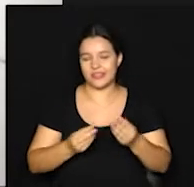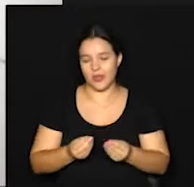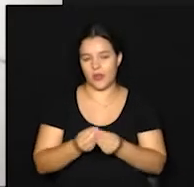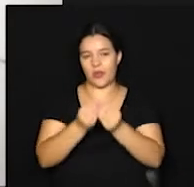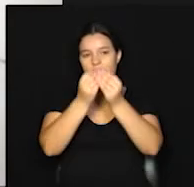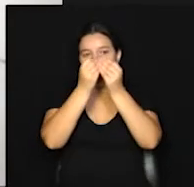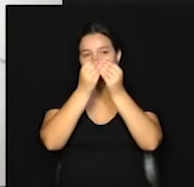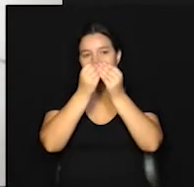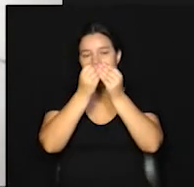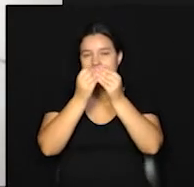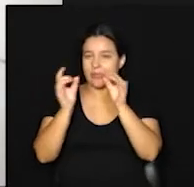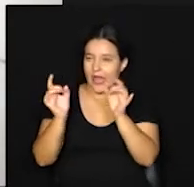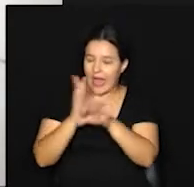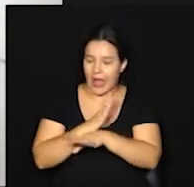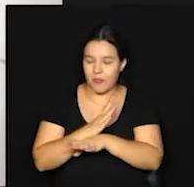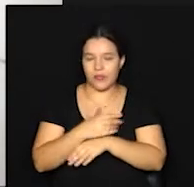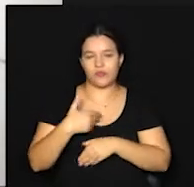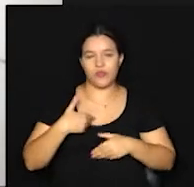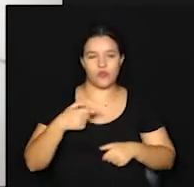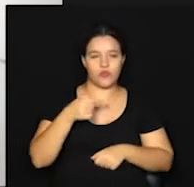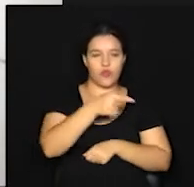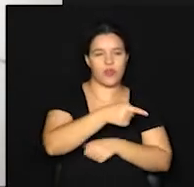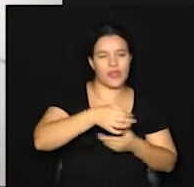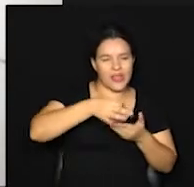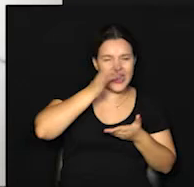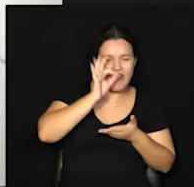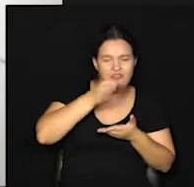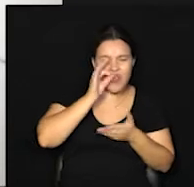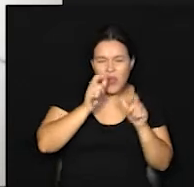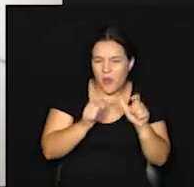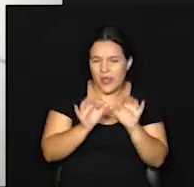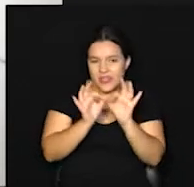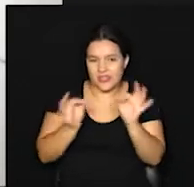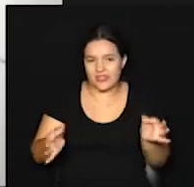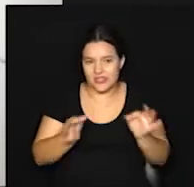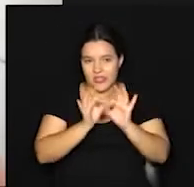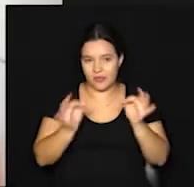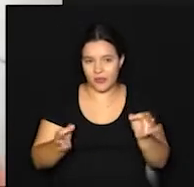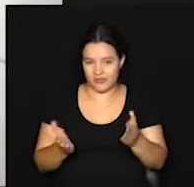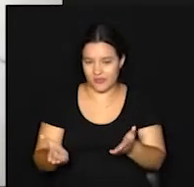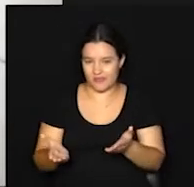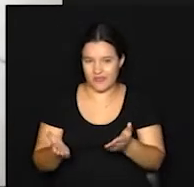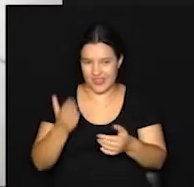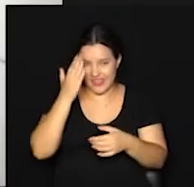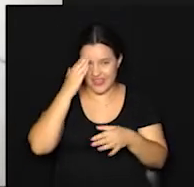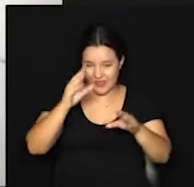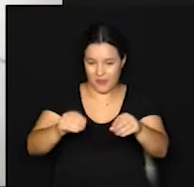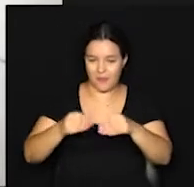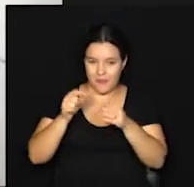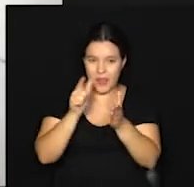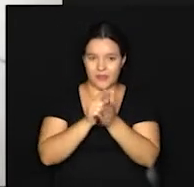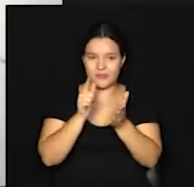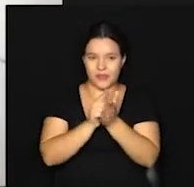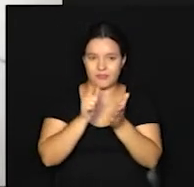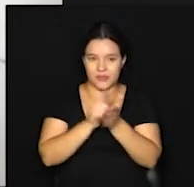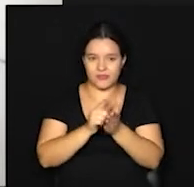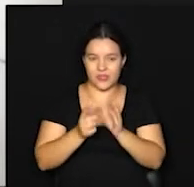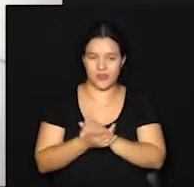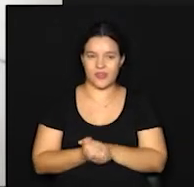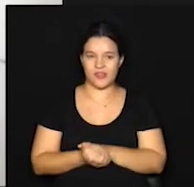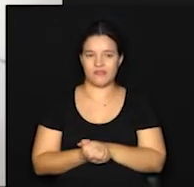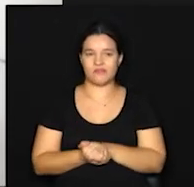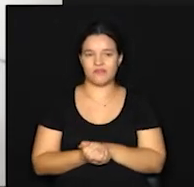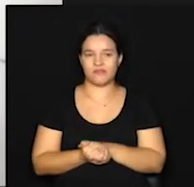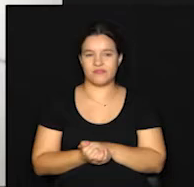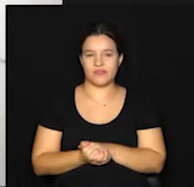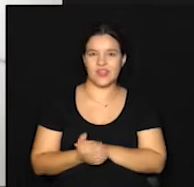tomar um café. Numa cafeteria bem simplesinha, e eu peguei um guardanapo, aqueles guardanapos de papel, e falei,